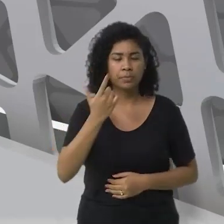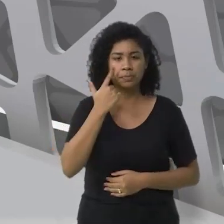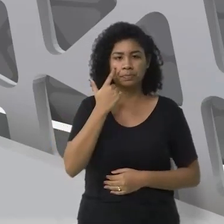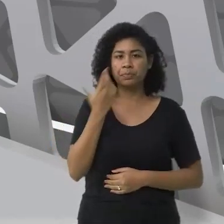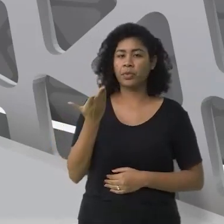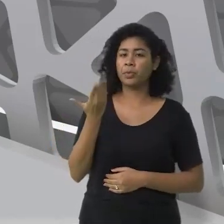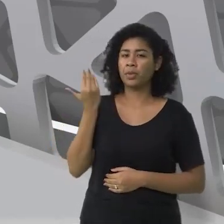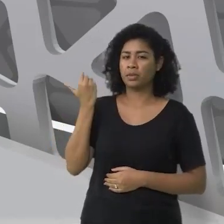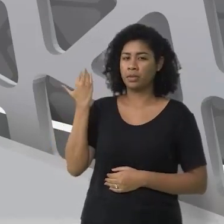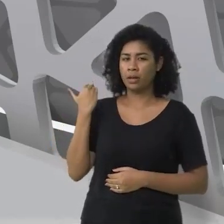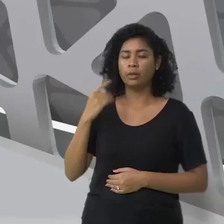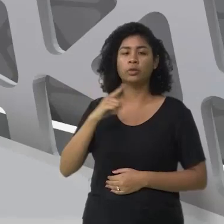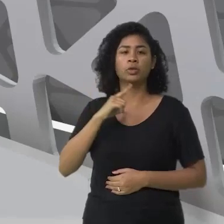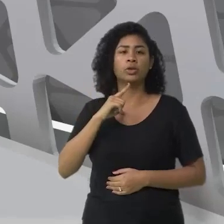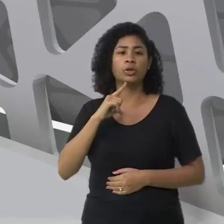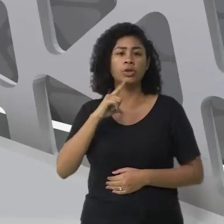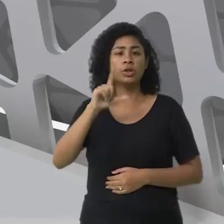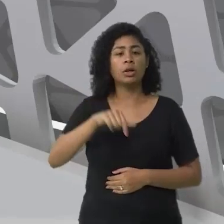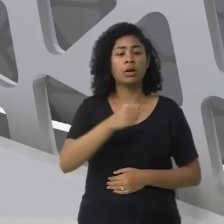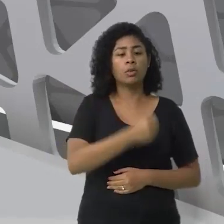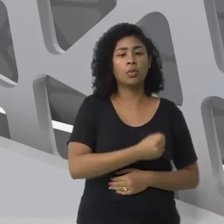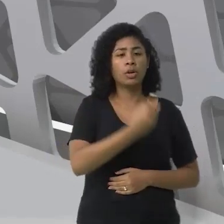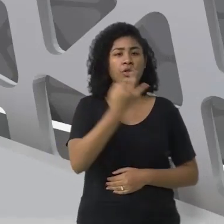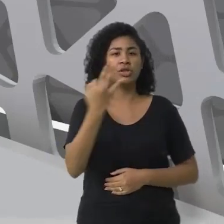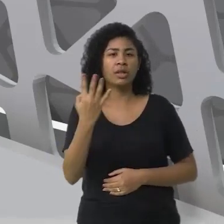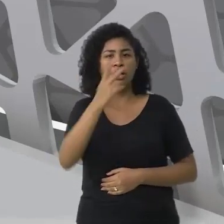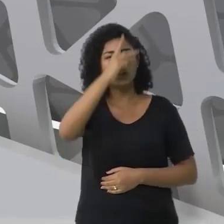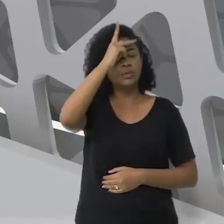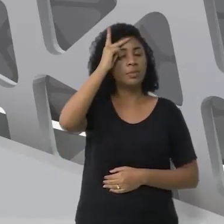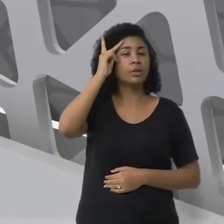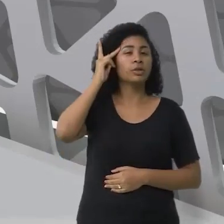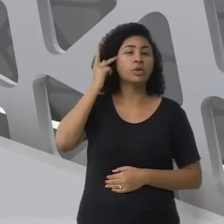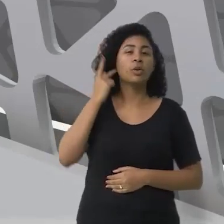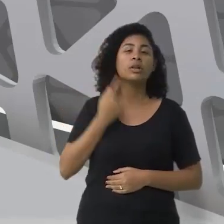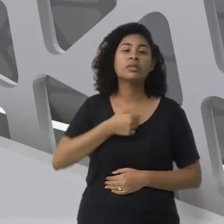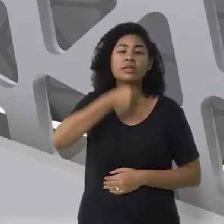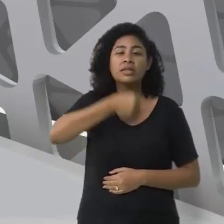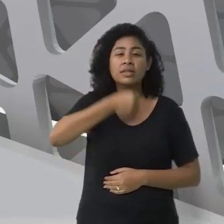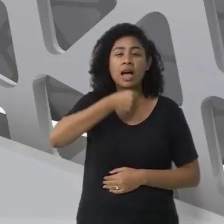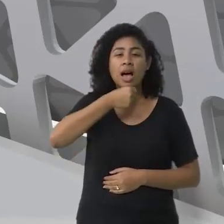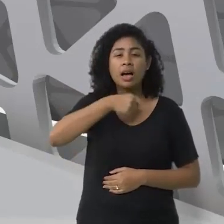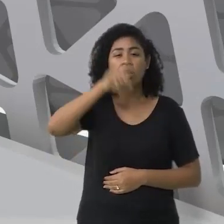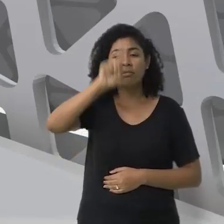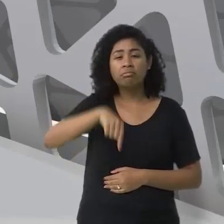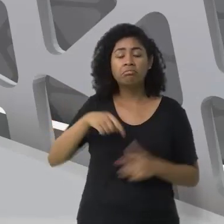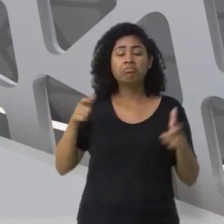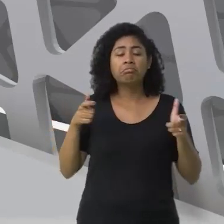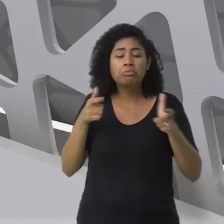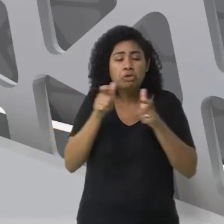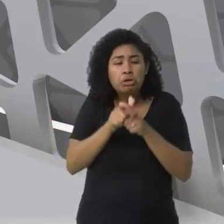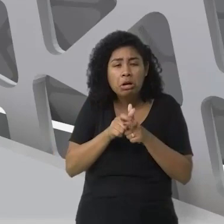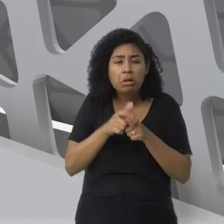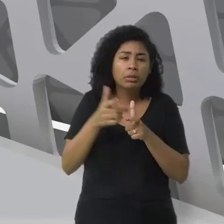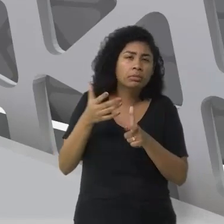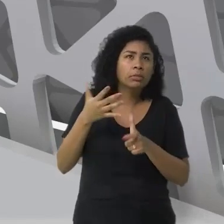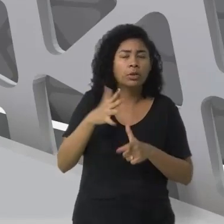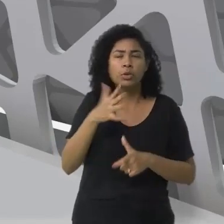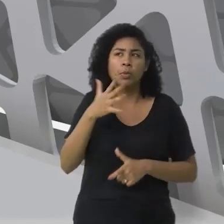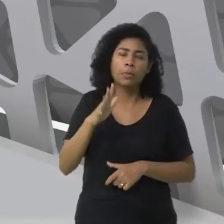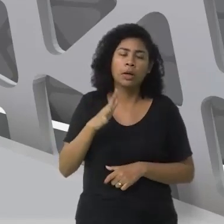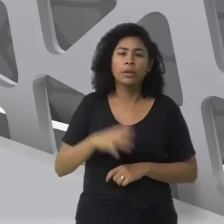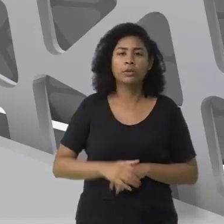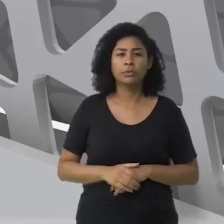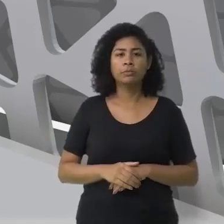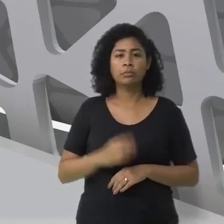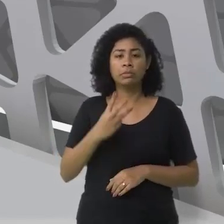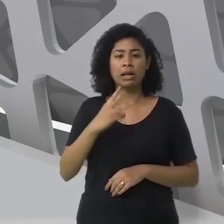em que a quantidade de idosos era bem pequena, né? Em torno, por exemplo, se a gente for pegar